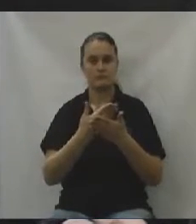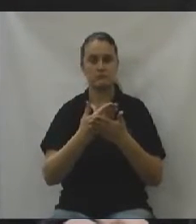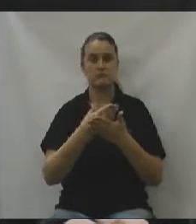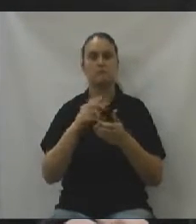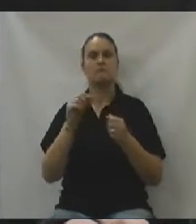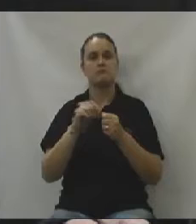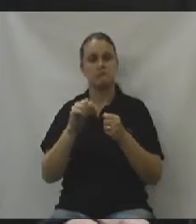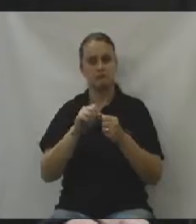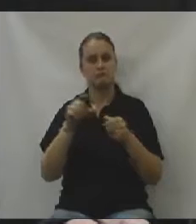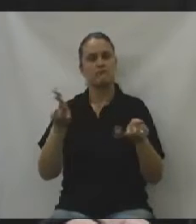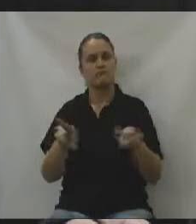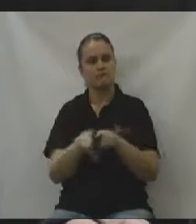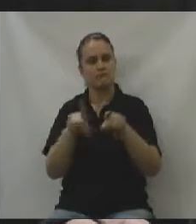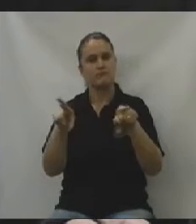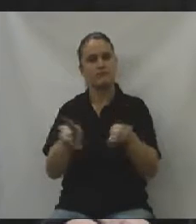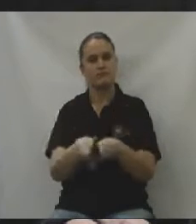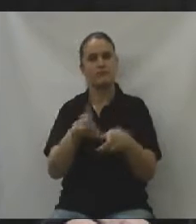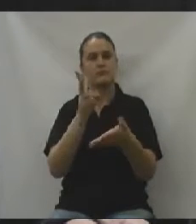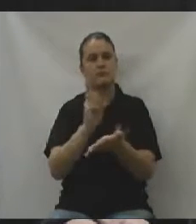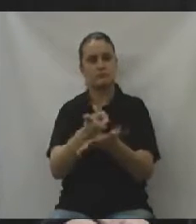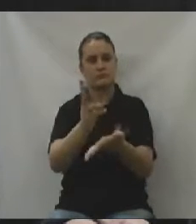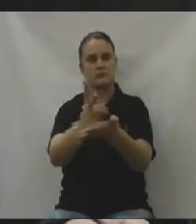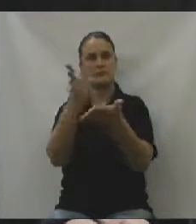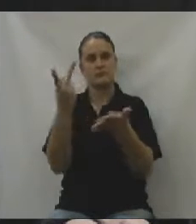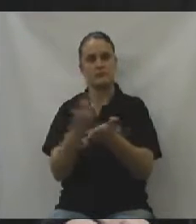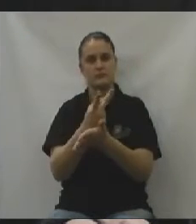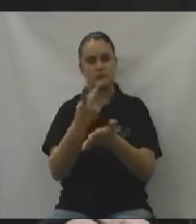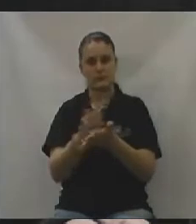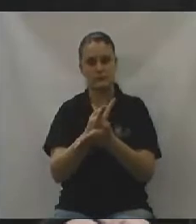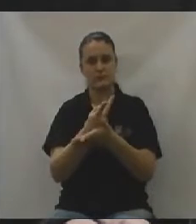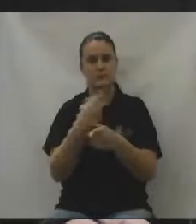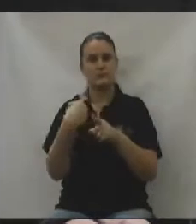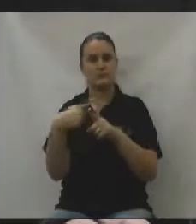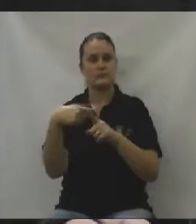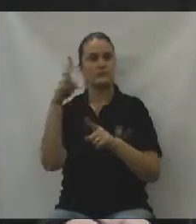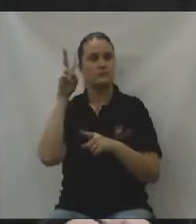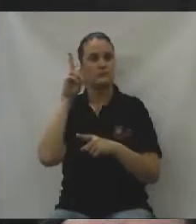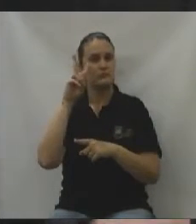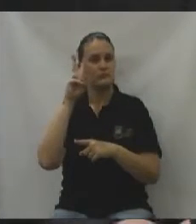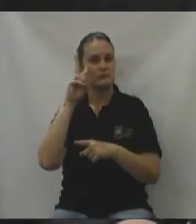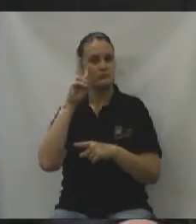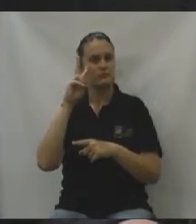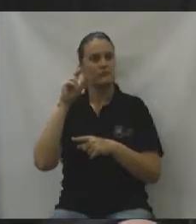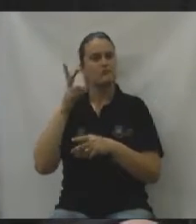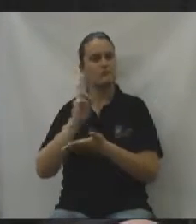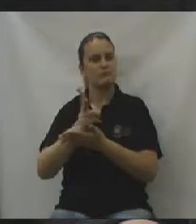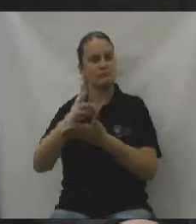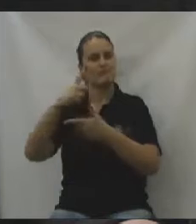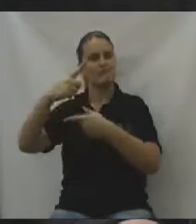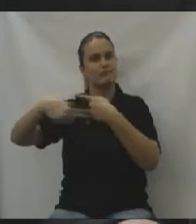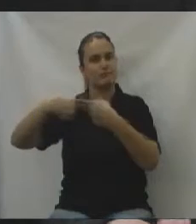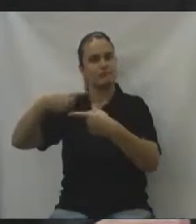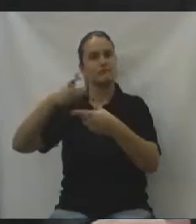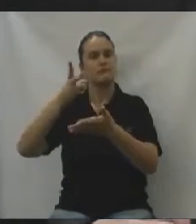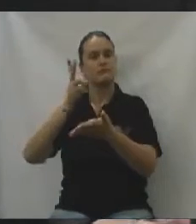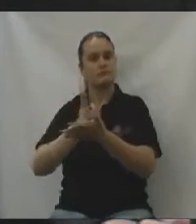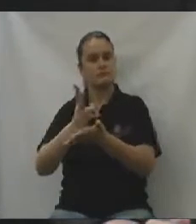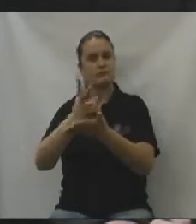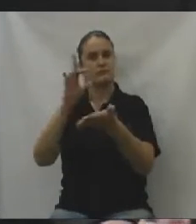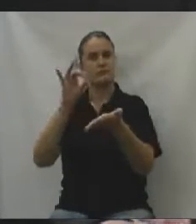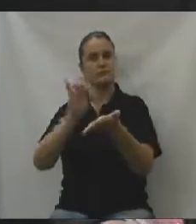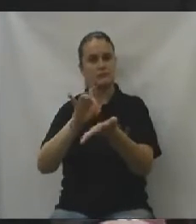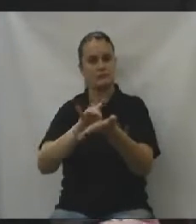a repetir sempre os mesmos erros, porque a história é cíclica e ela se